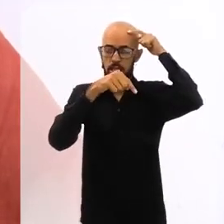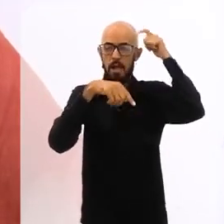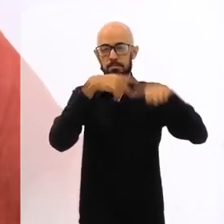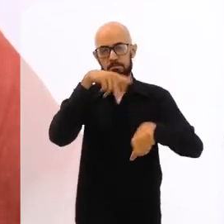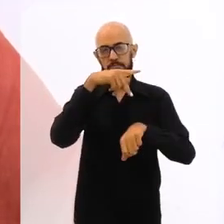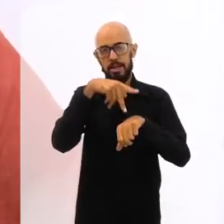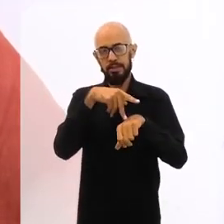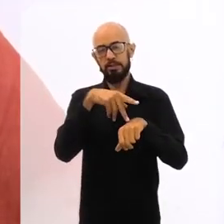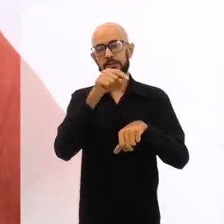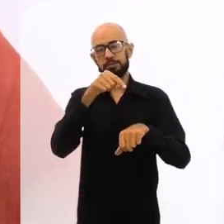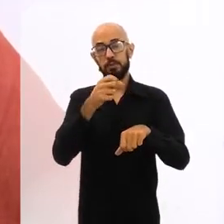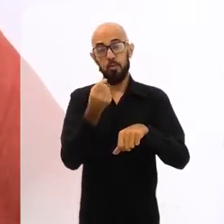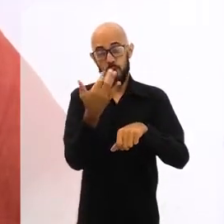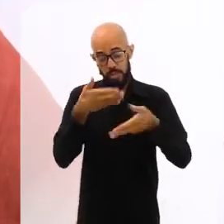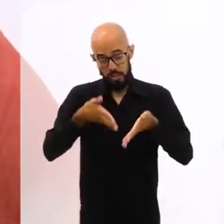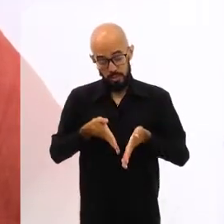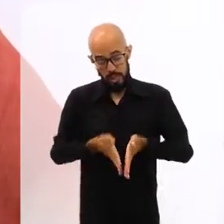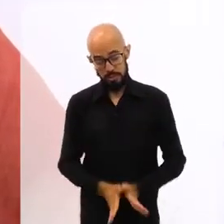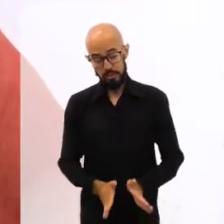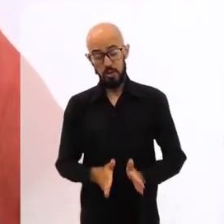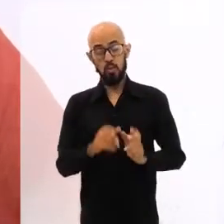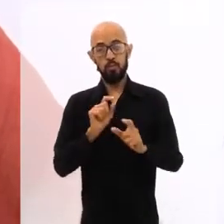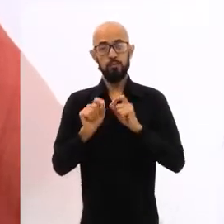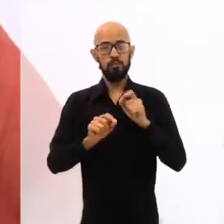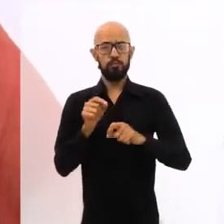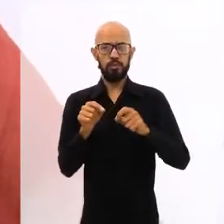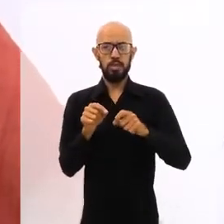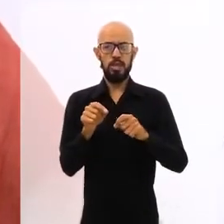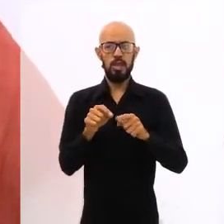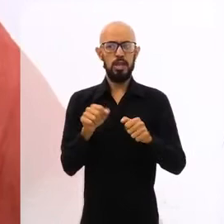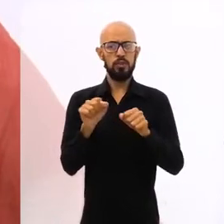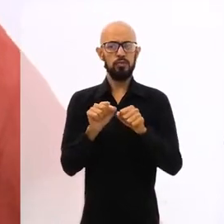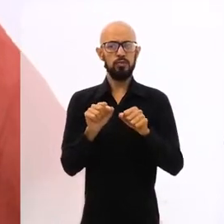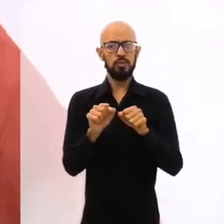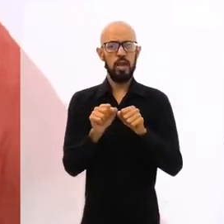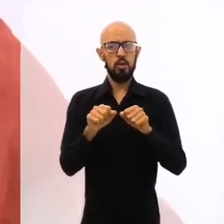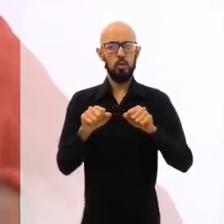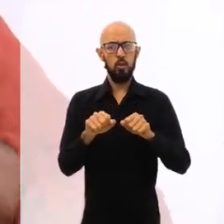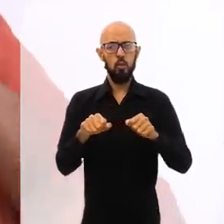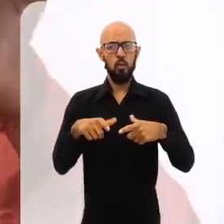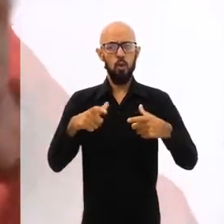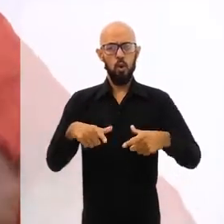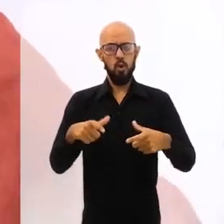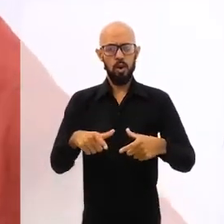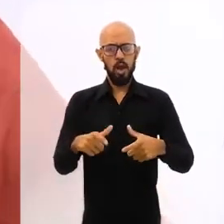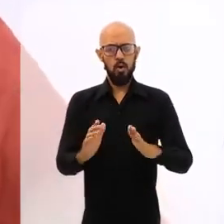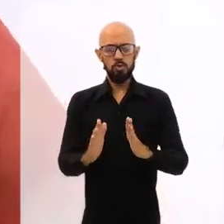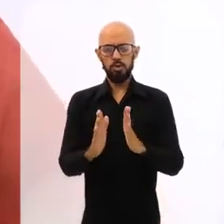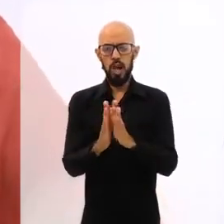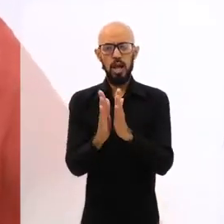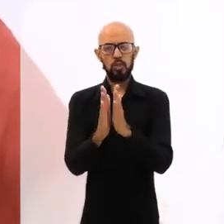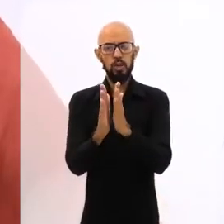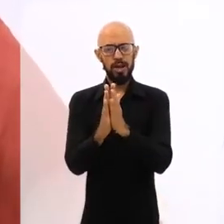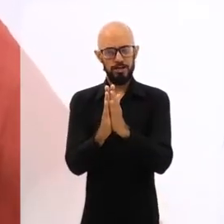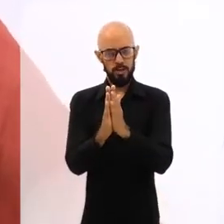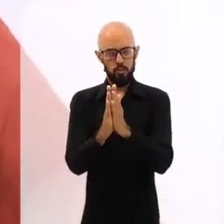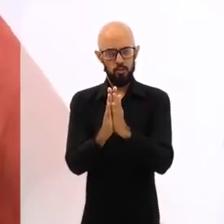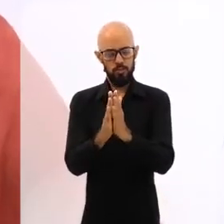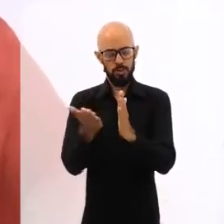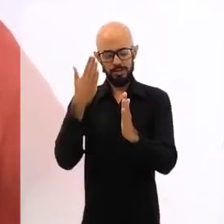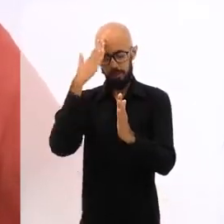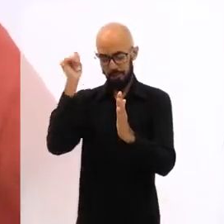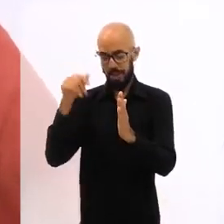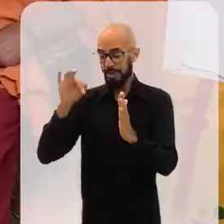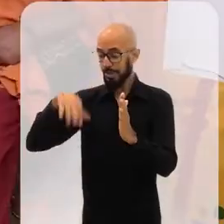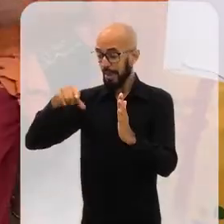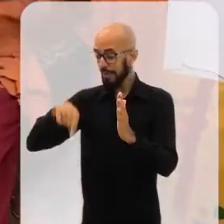teve o cuidado de fazer um oráculo para que eles pudessem fazer uma leitura do que ele trazia, quem é esse